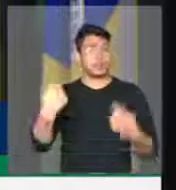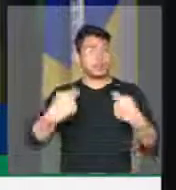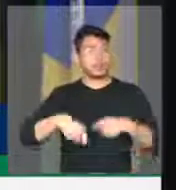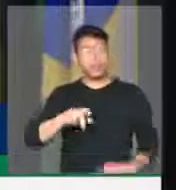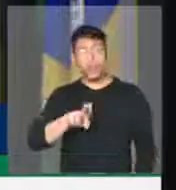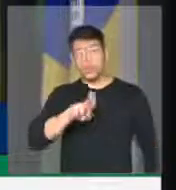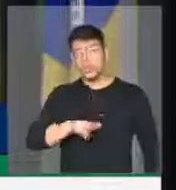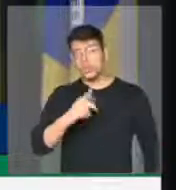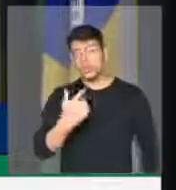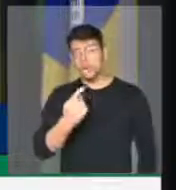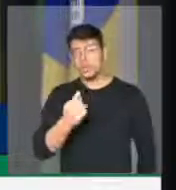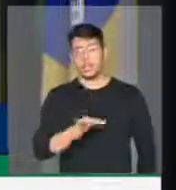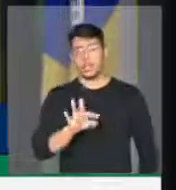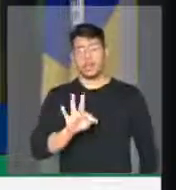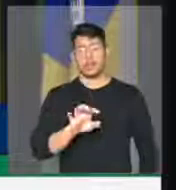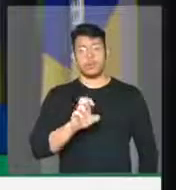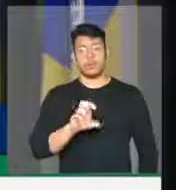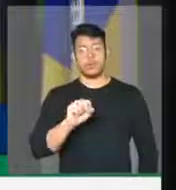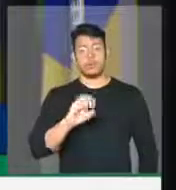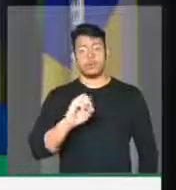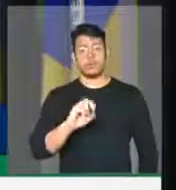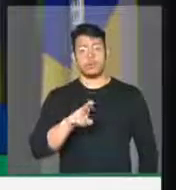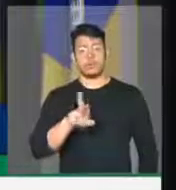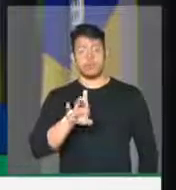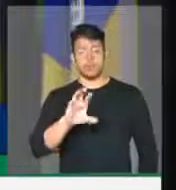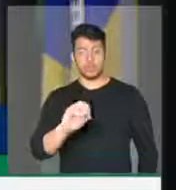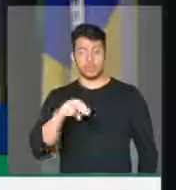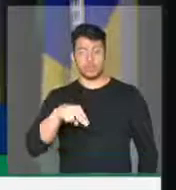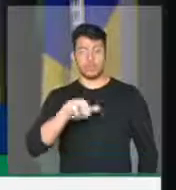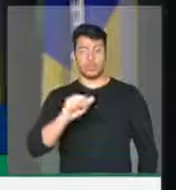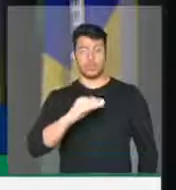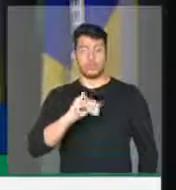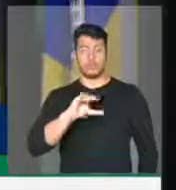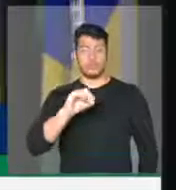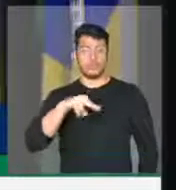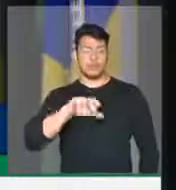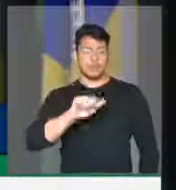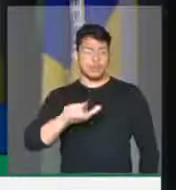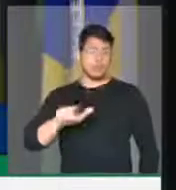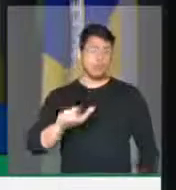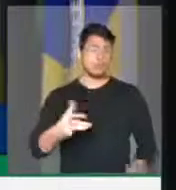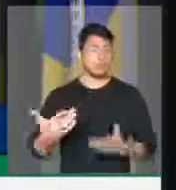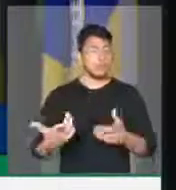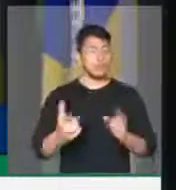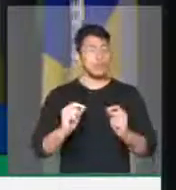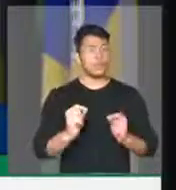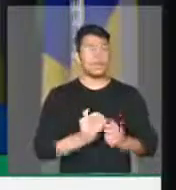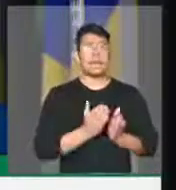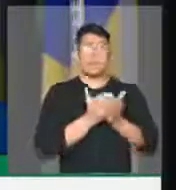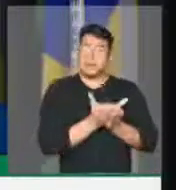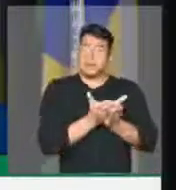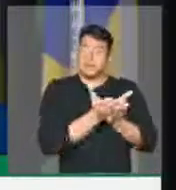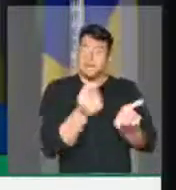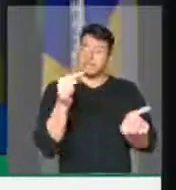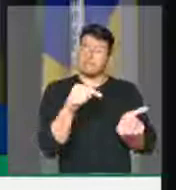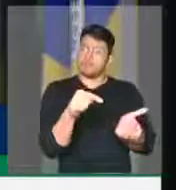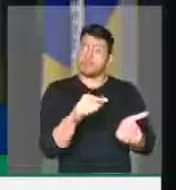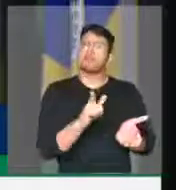aí a racionalidade com que a Marinha Brasileira